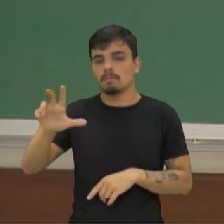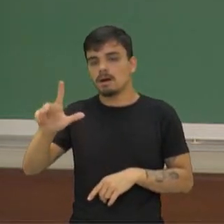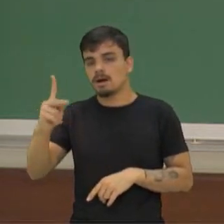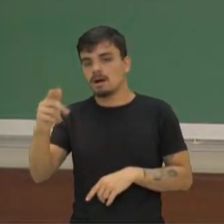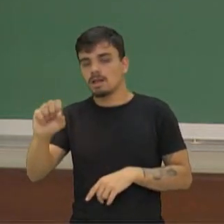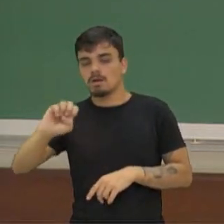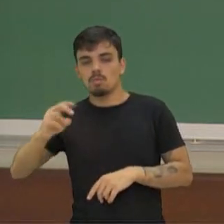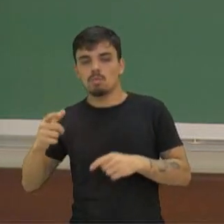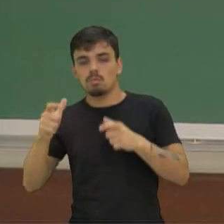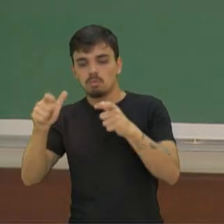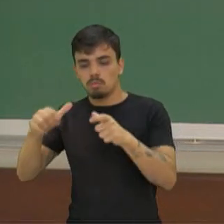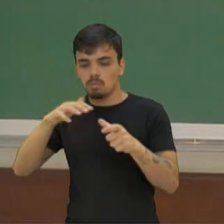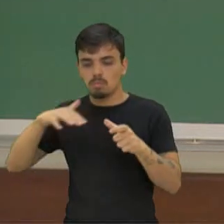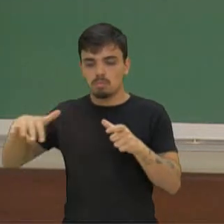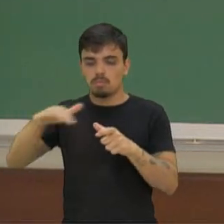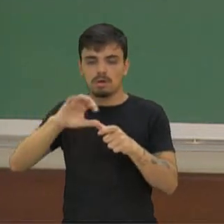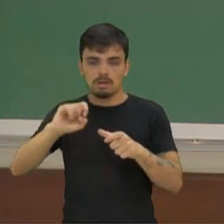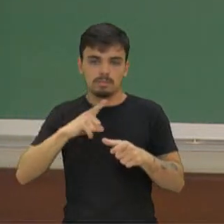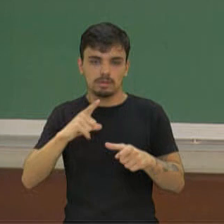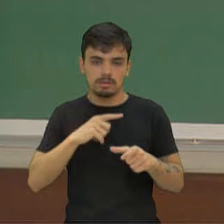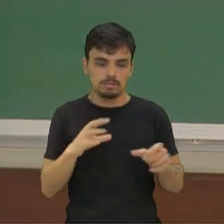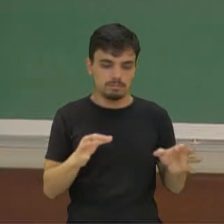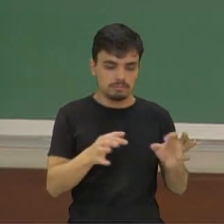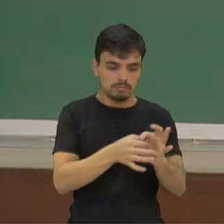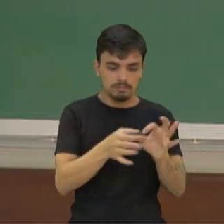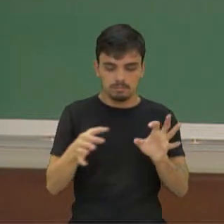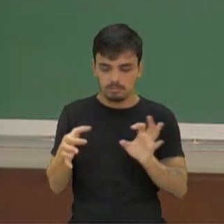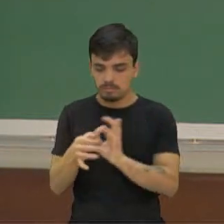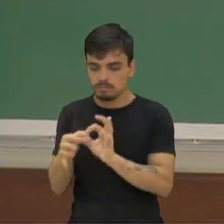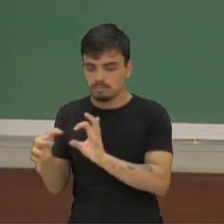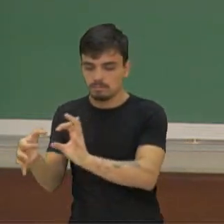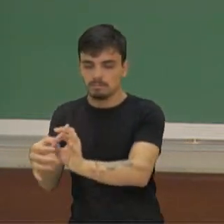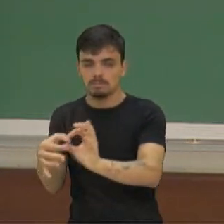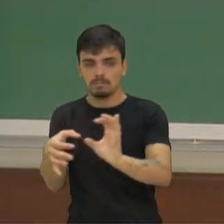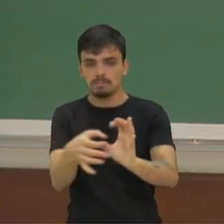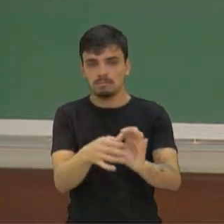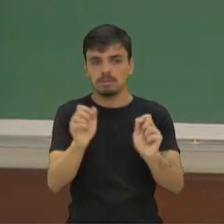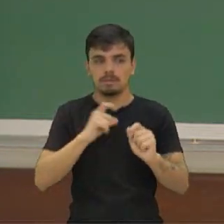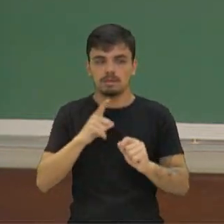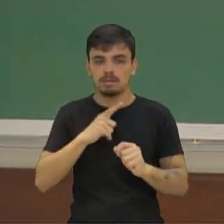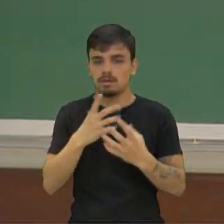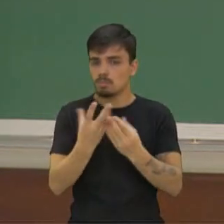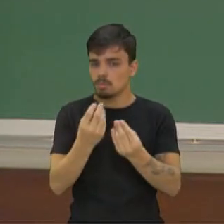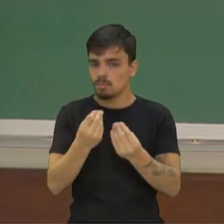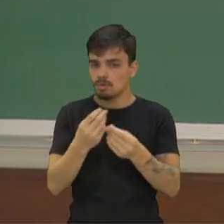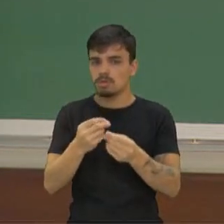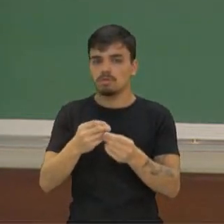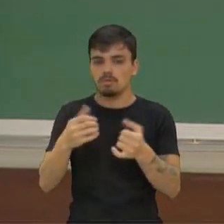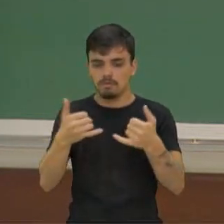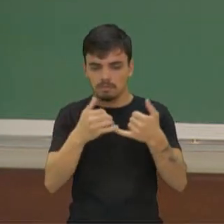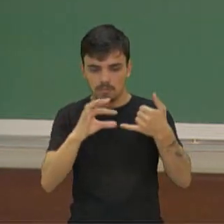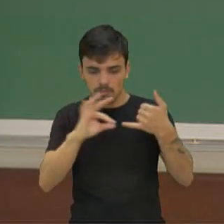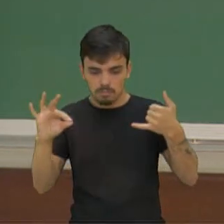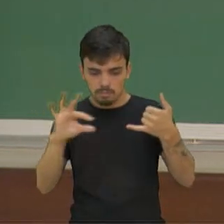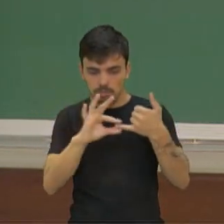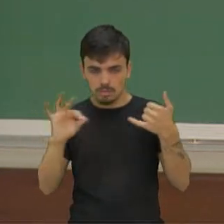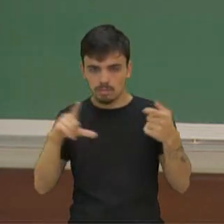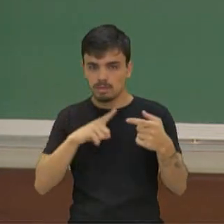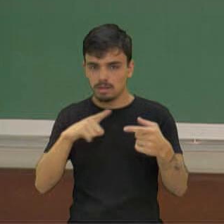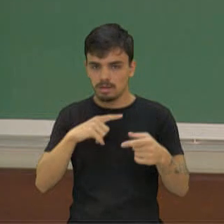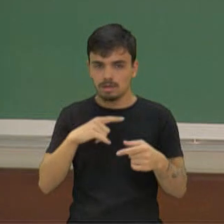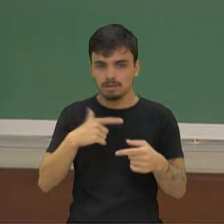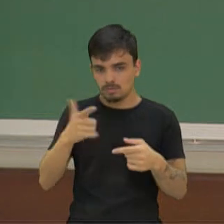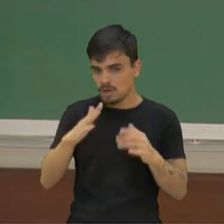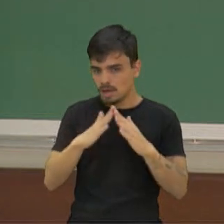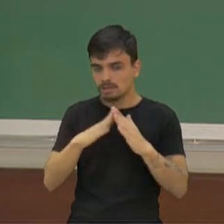pode ter vários circuitos fechados, então você vai ter carregar uma malha de fios, né? O que acontece na tua casa, você liga um monte de fio